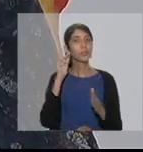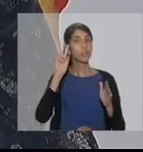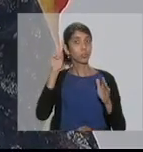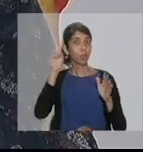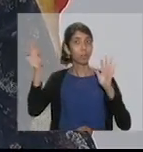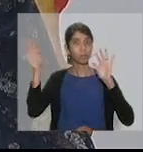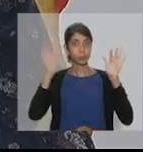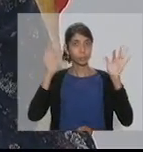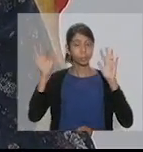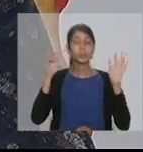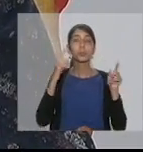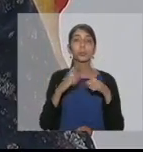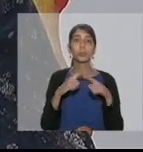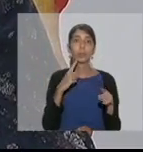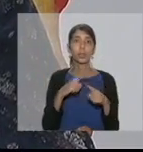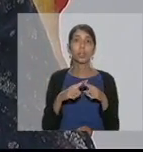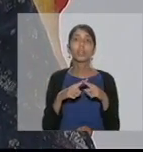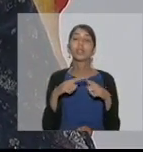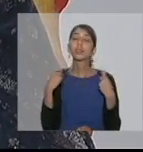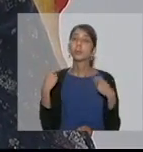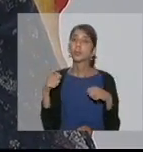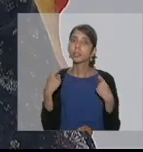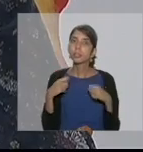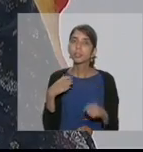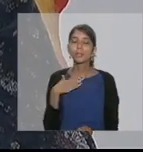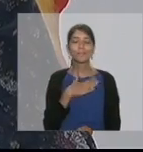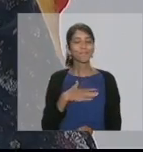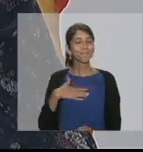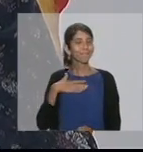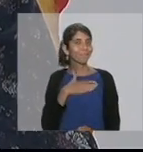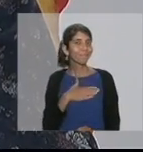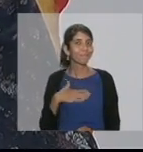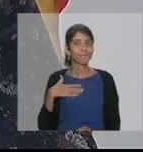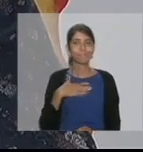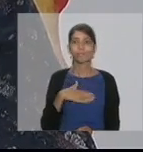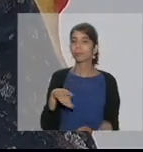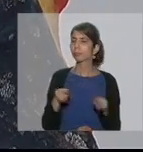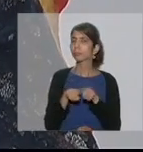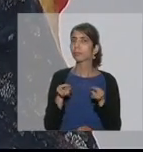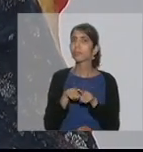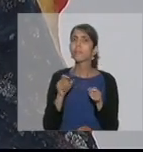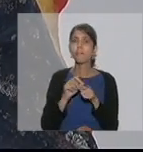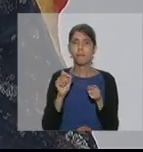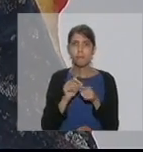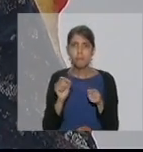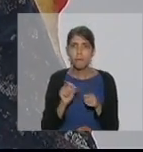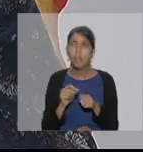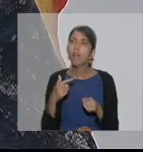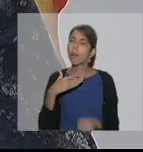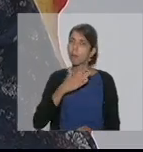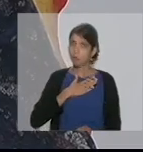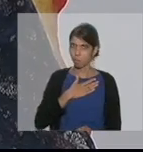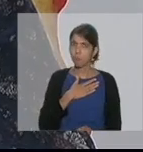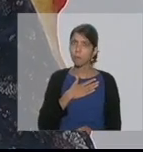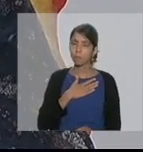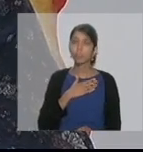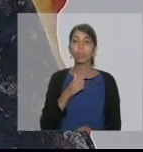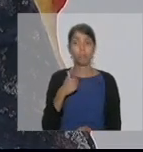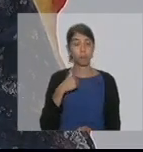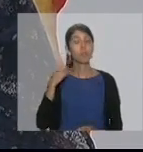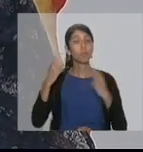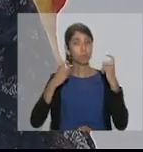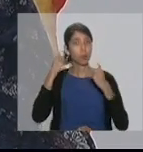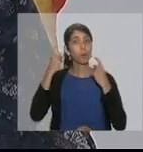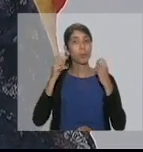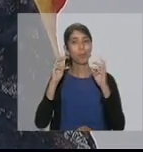né? Porque o que acontece? Tem que vir através do prazer, né? Tem que ser uma atividade que você goste de fazer. Eu tenho muito essa